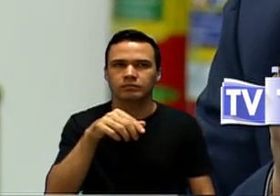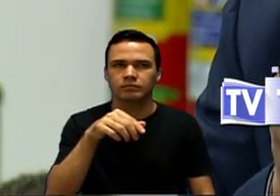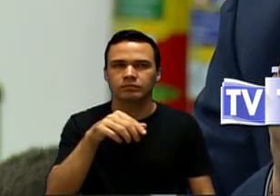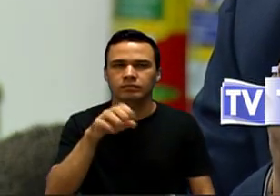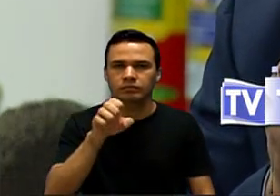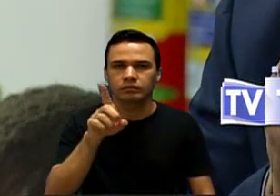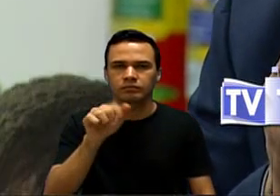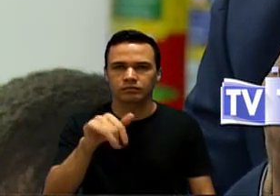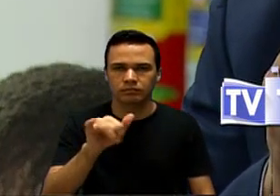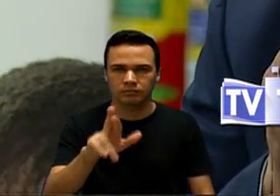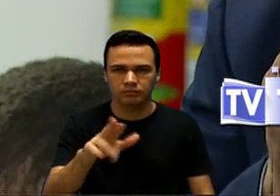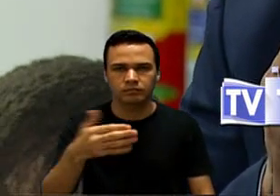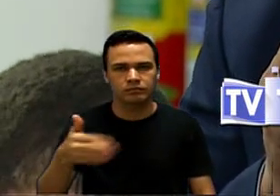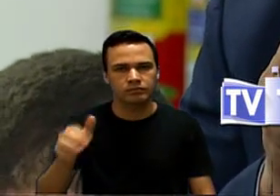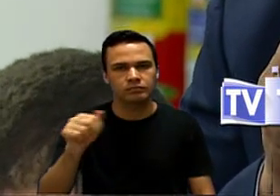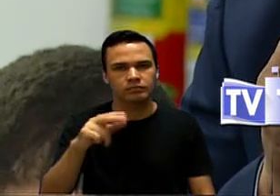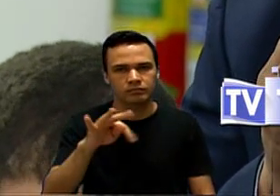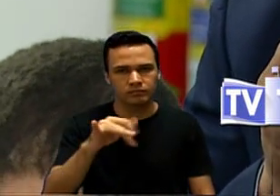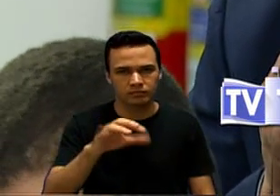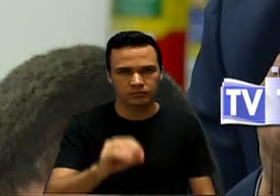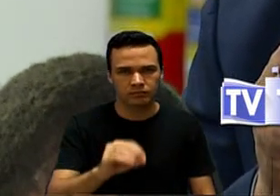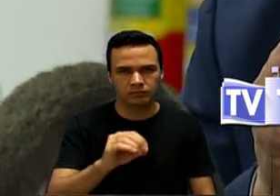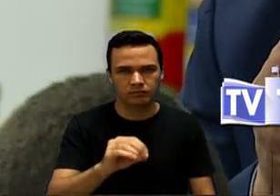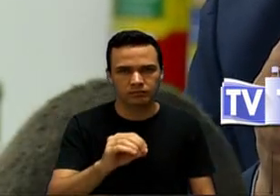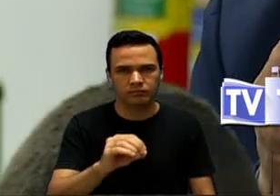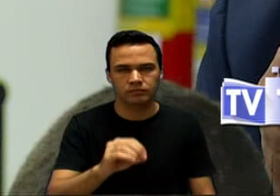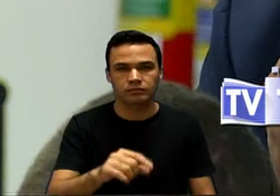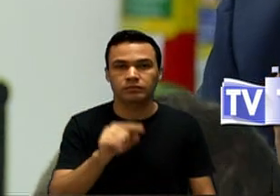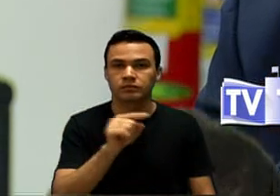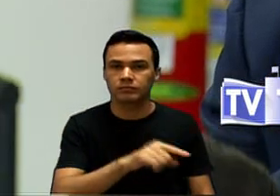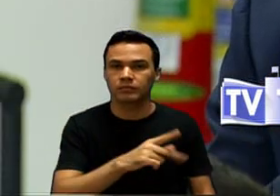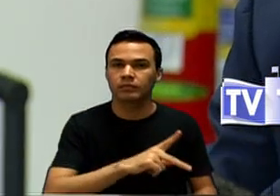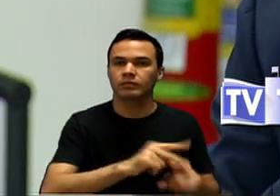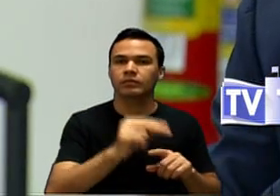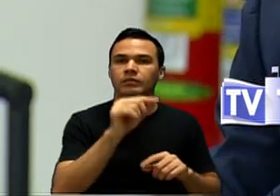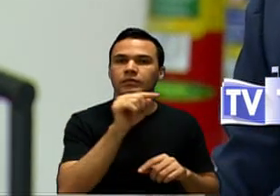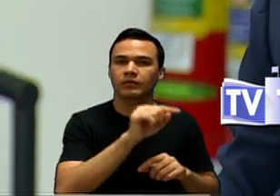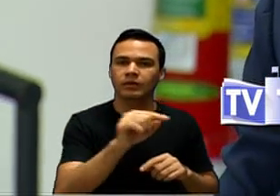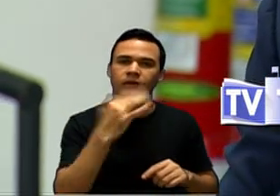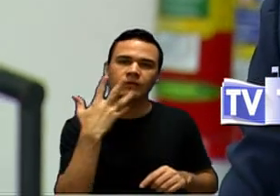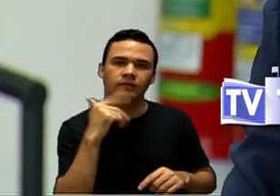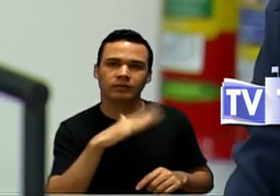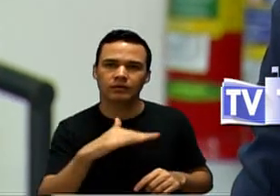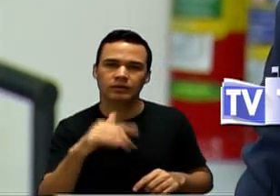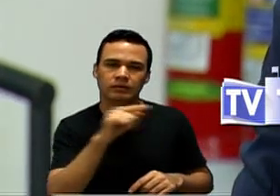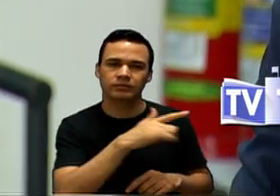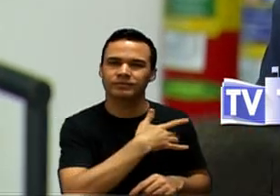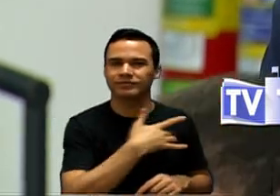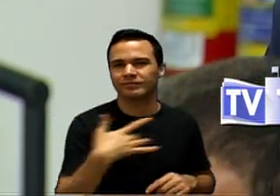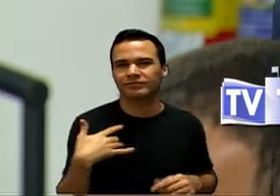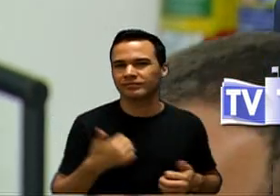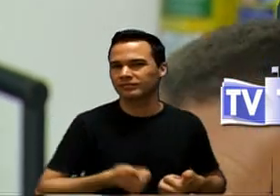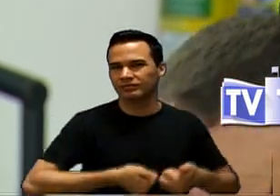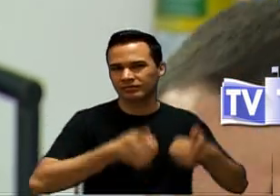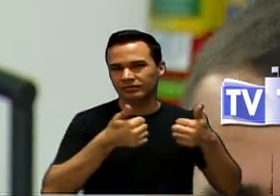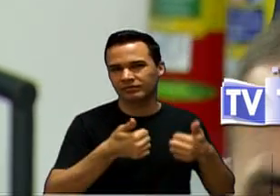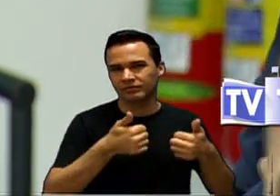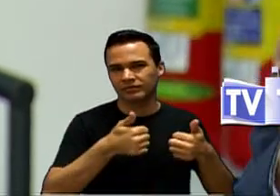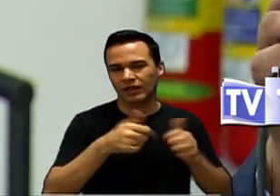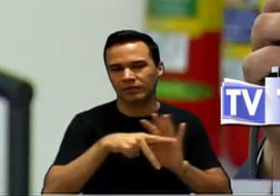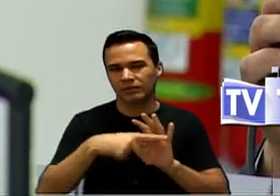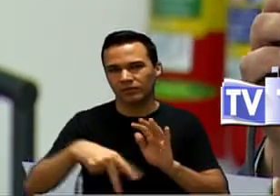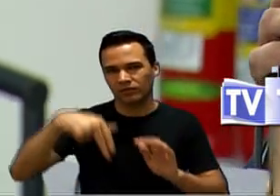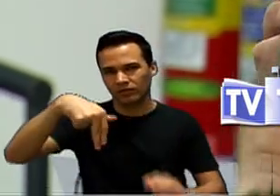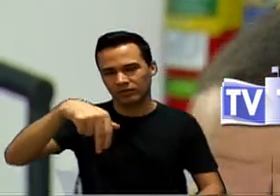professor Edemir Antônio de Jean Pietre, vencedoras aí do prêmio Crianças Mais Saudáveis da Fundação Nestlé